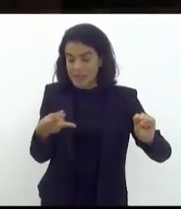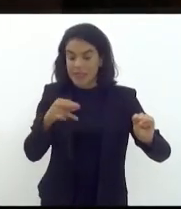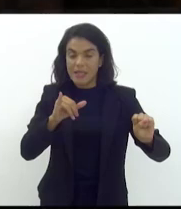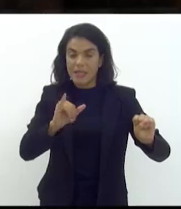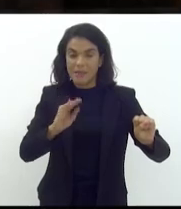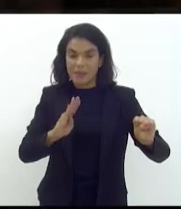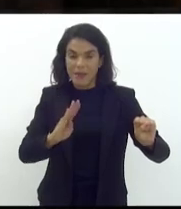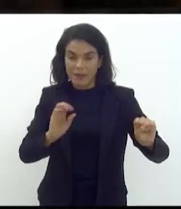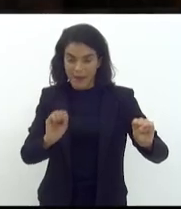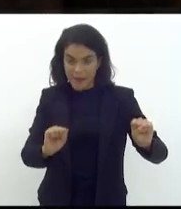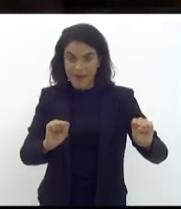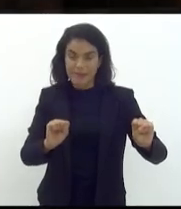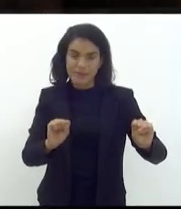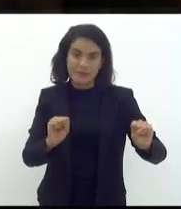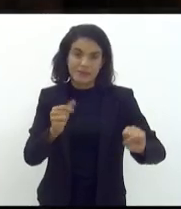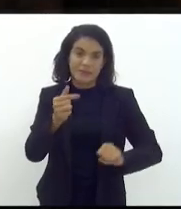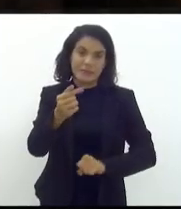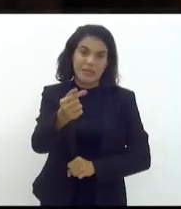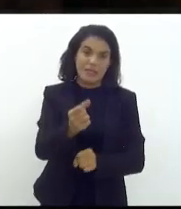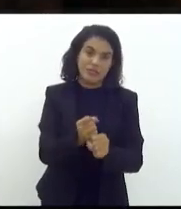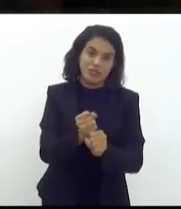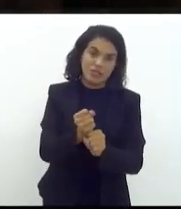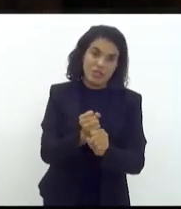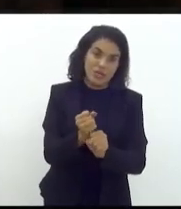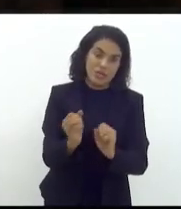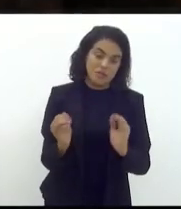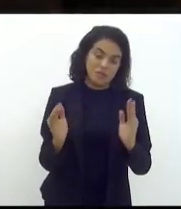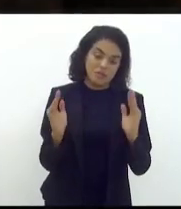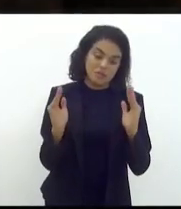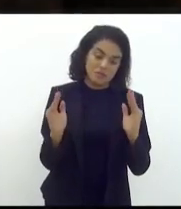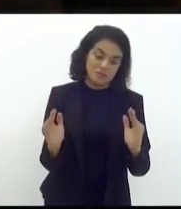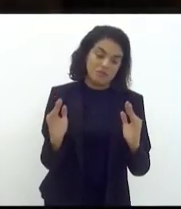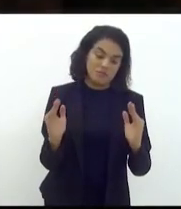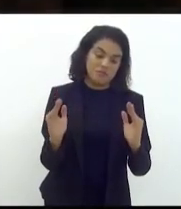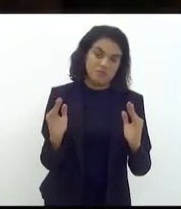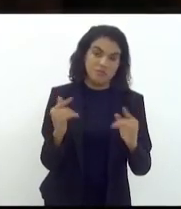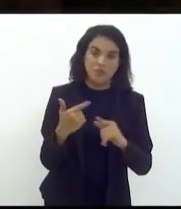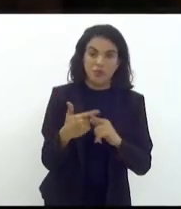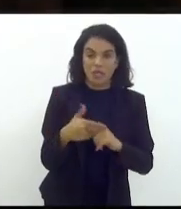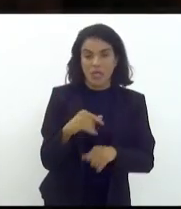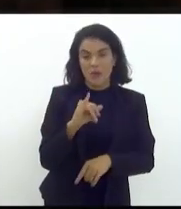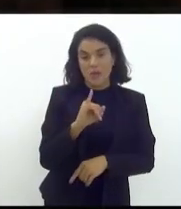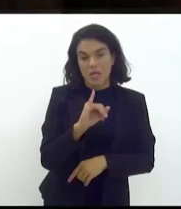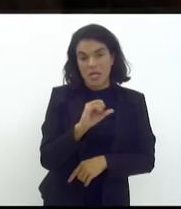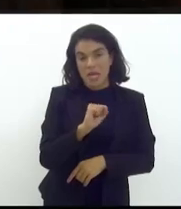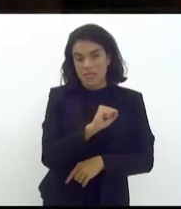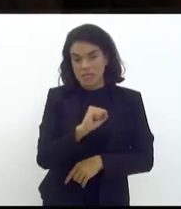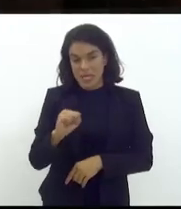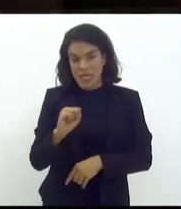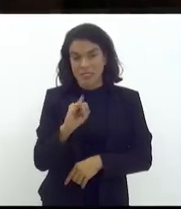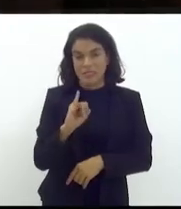ibs mas durante sete anos que alegam que o ICMS